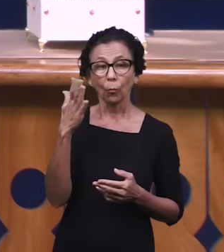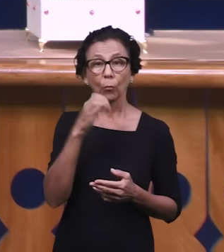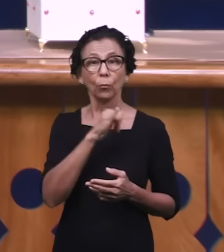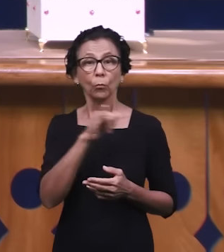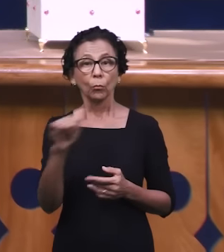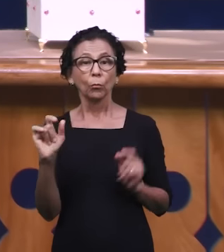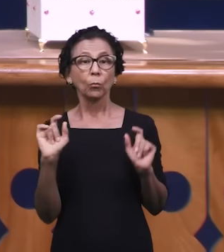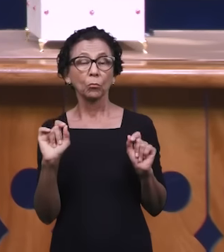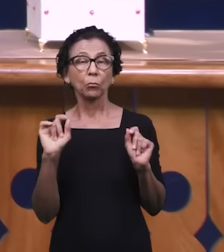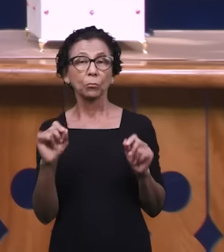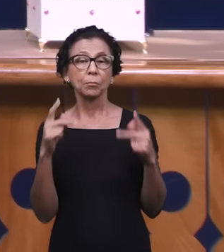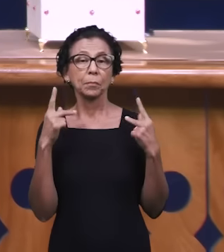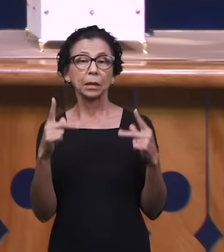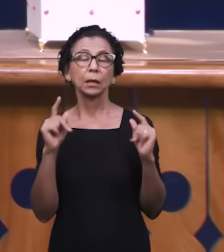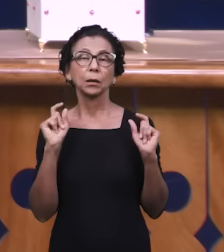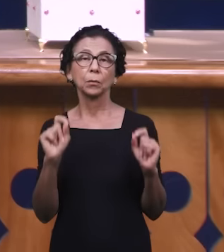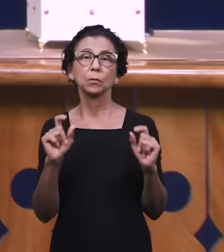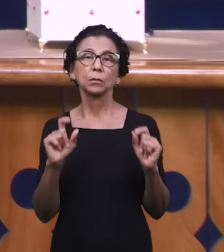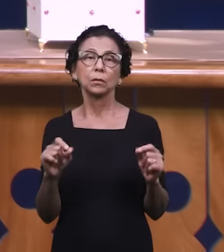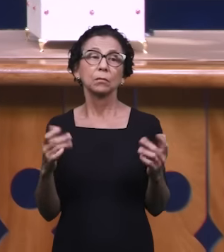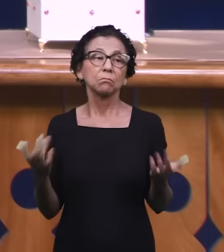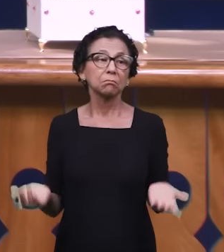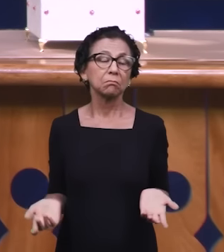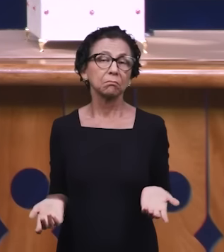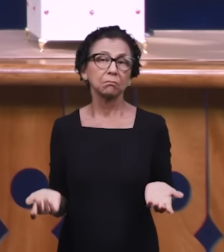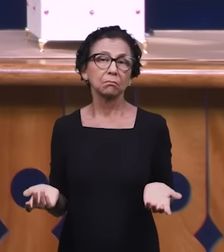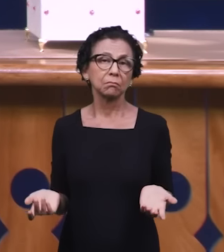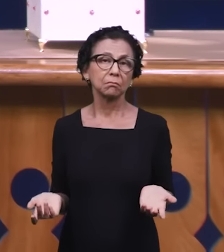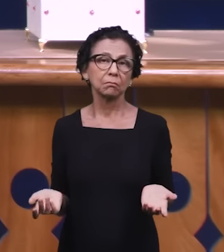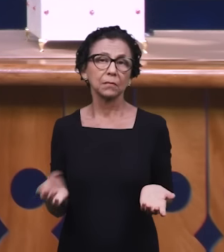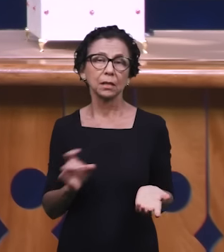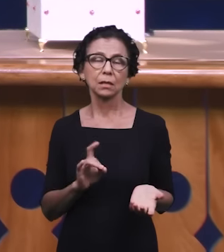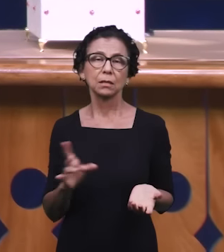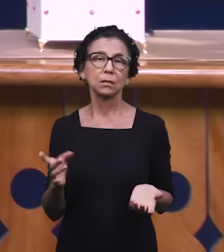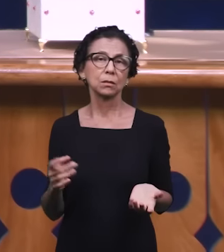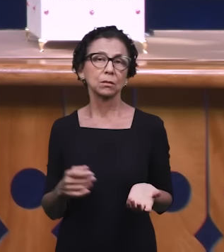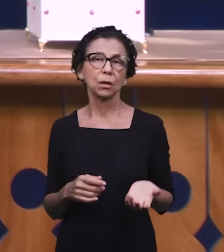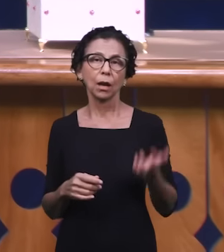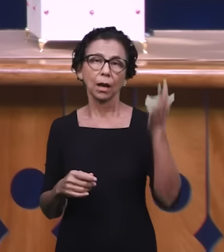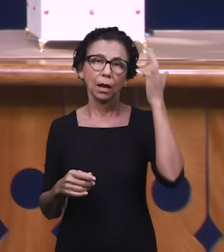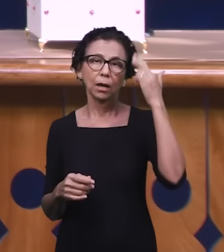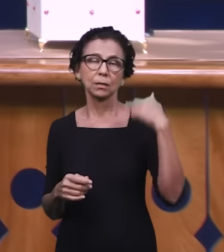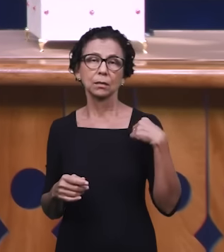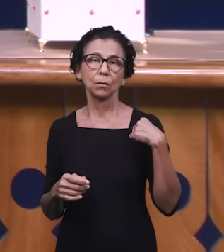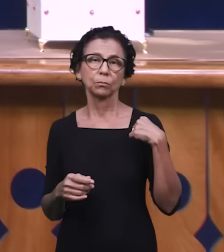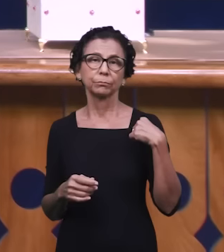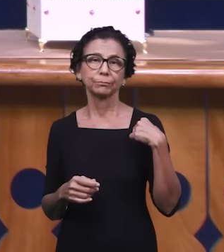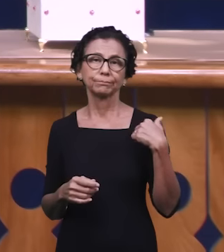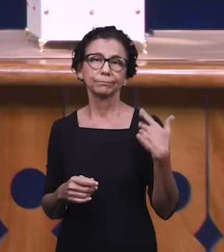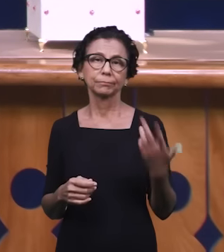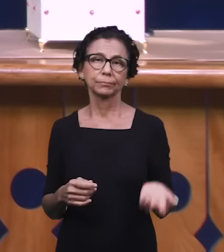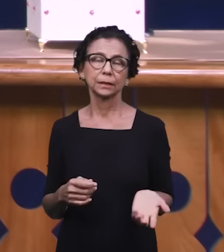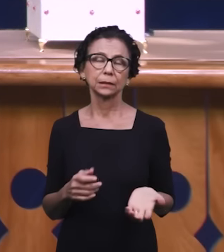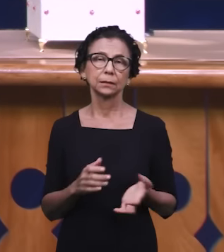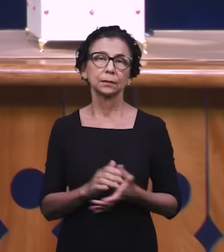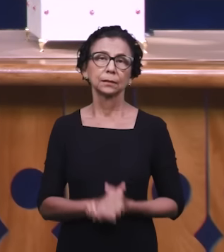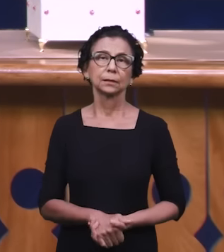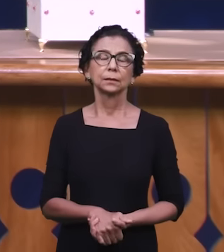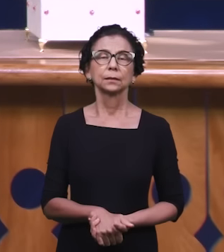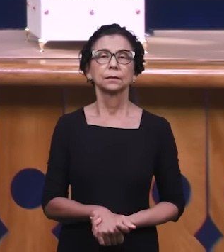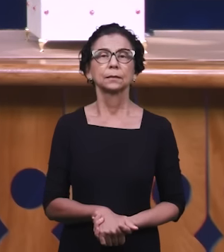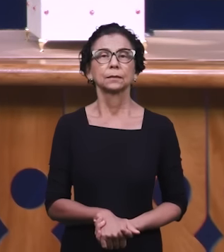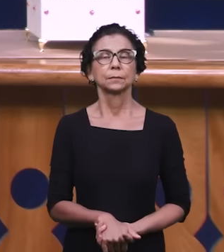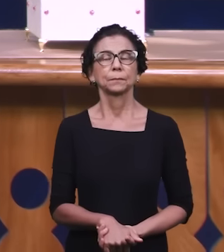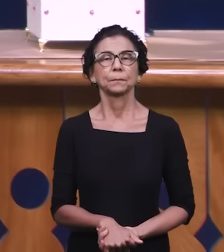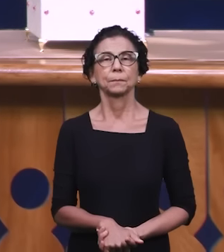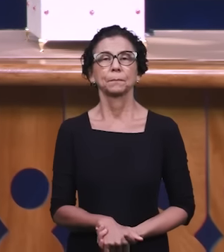falar. É um culto que alcançou, então, o profético. Então é um culto que nós vemos que é fonte